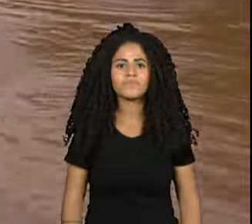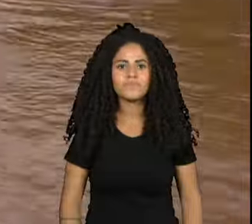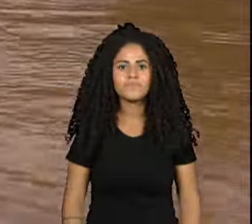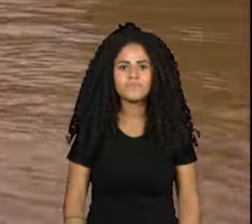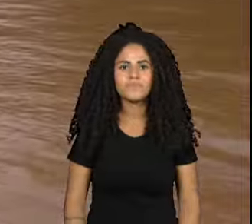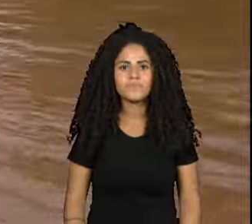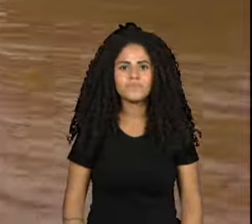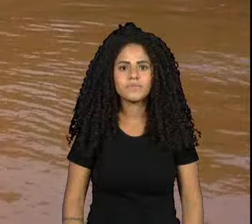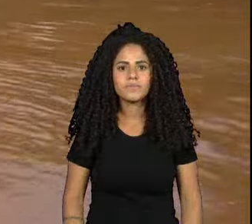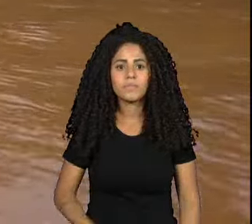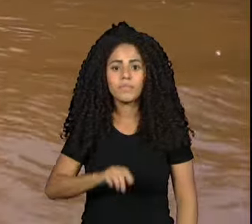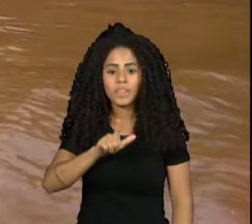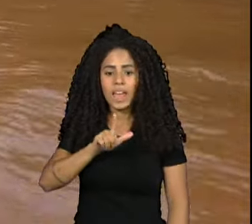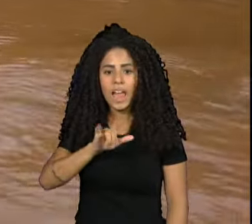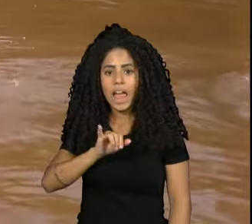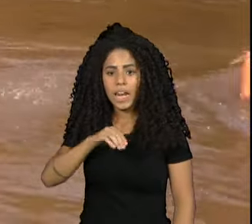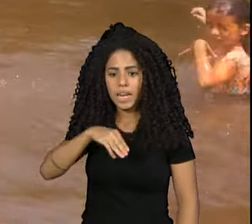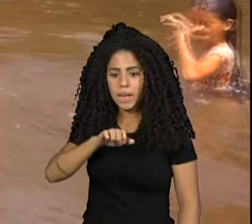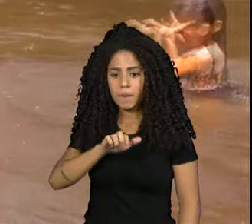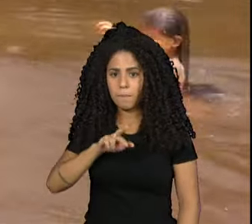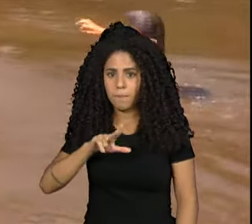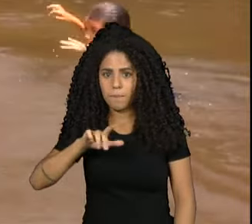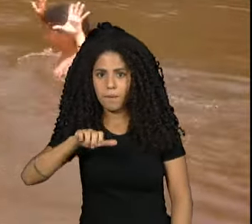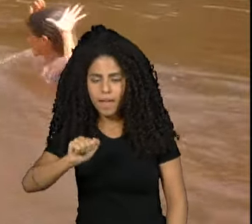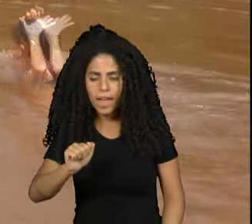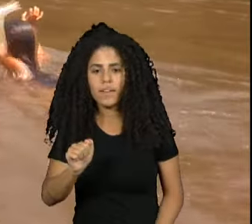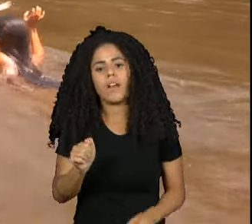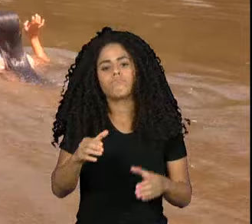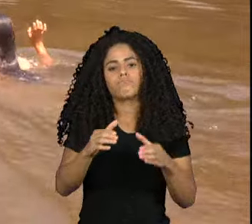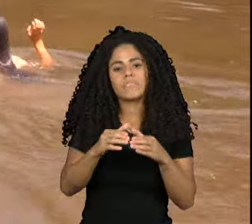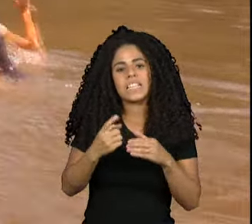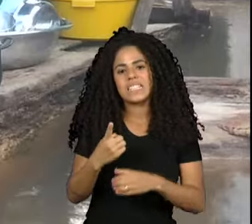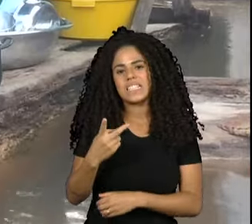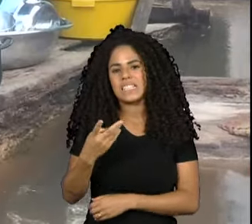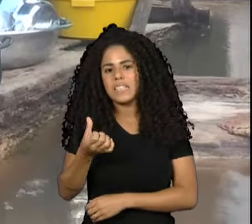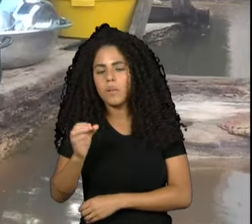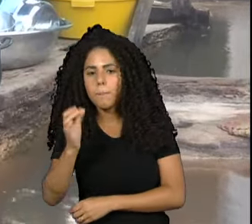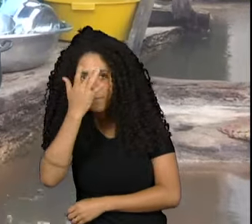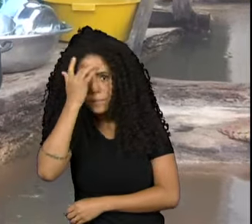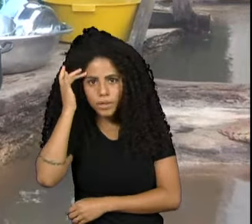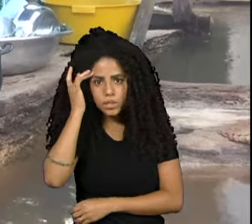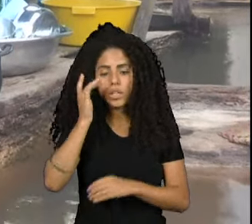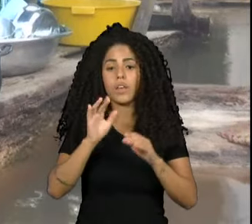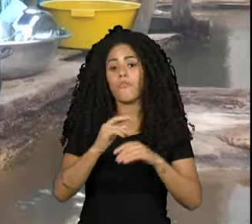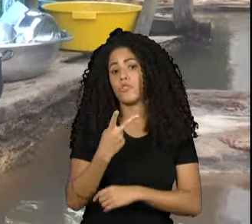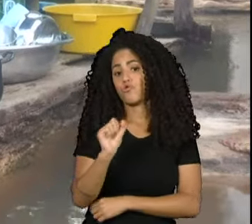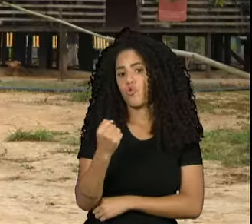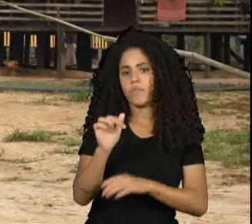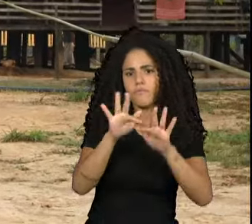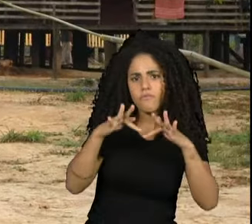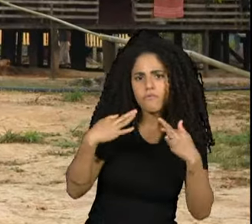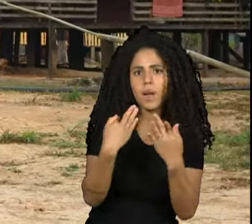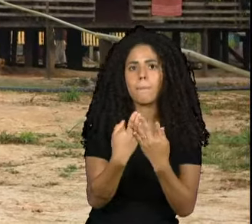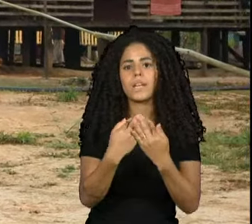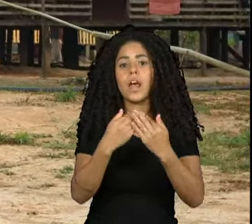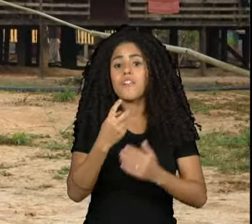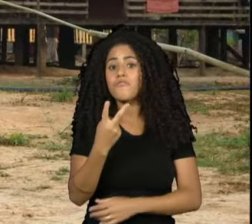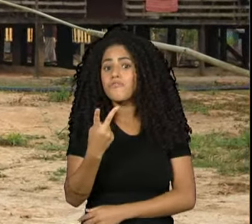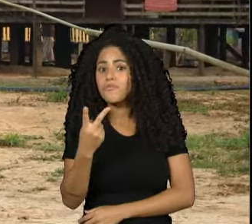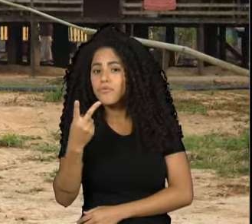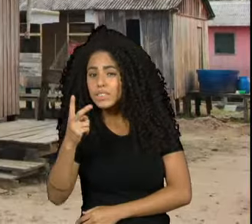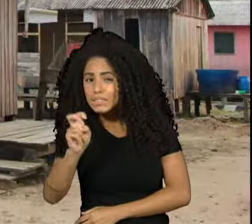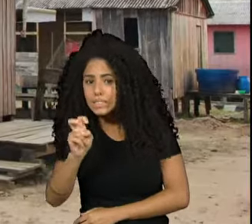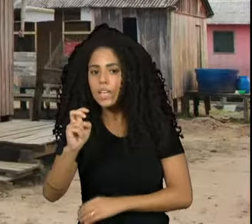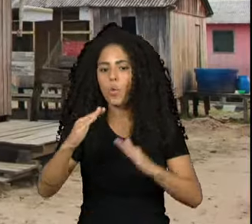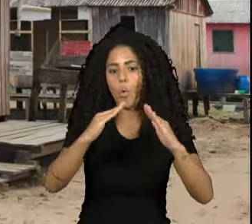Na Vila Limeira moram cerca de 80 pessoas, são 28 famílias, 25